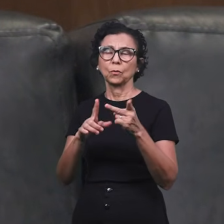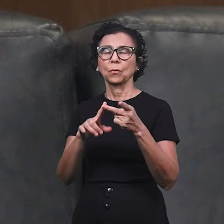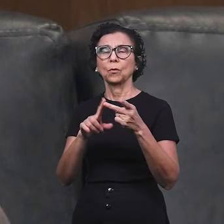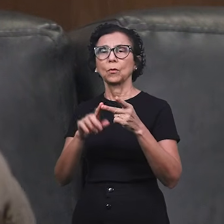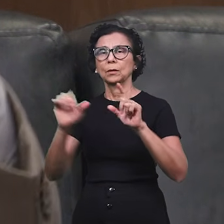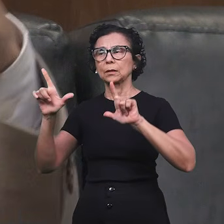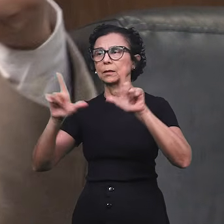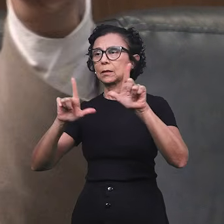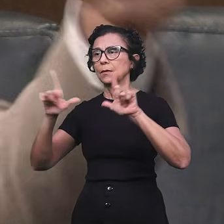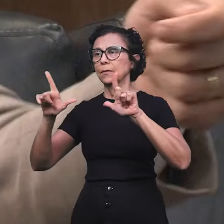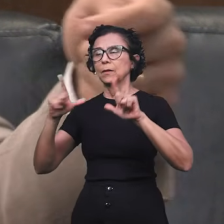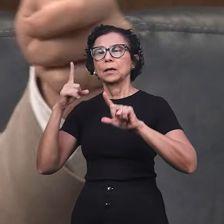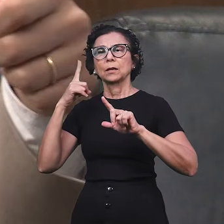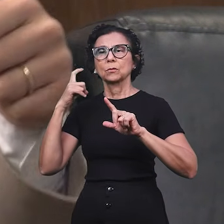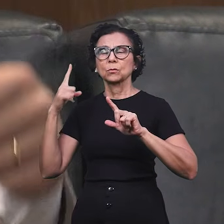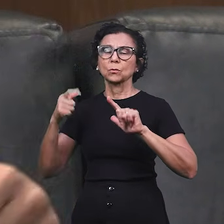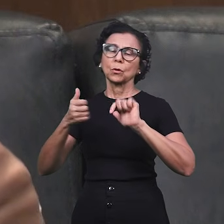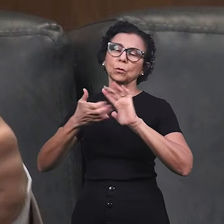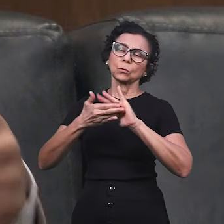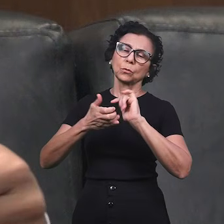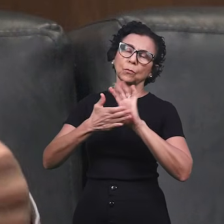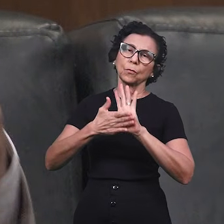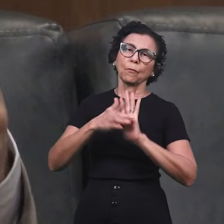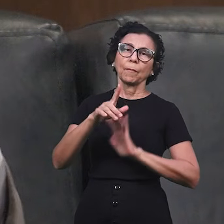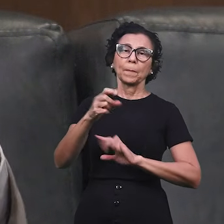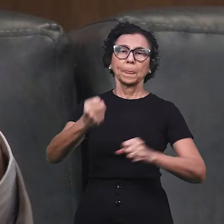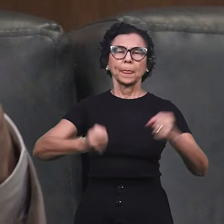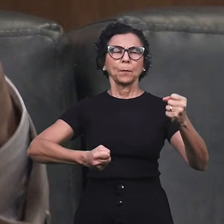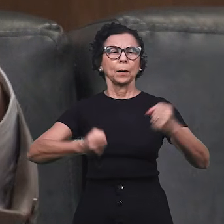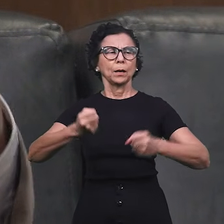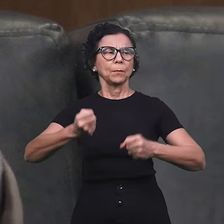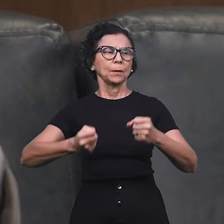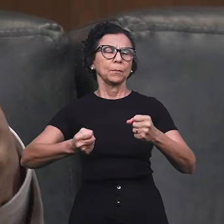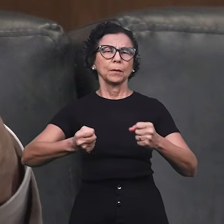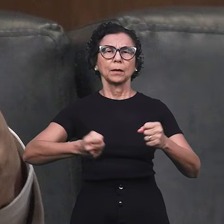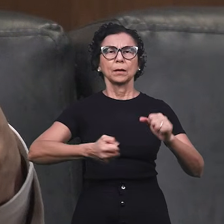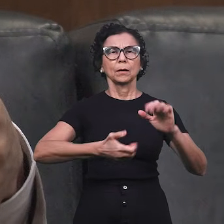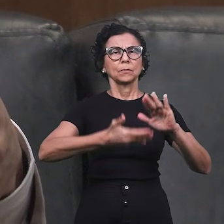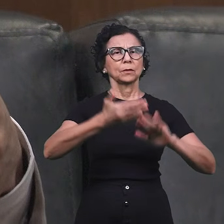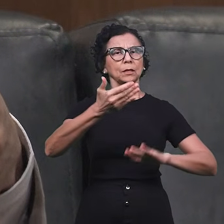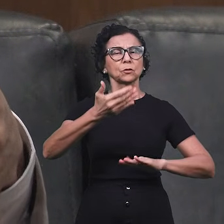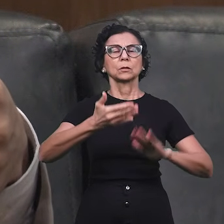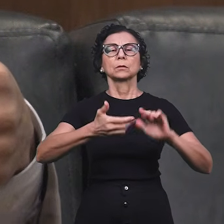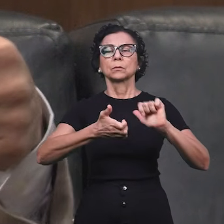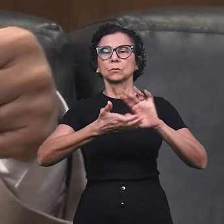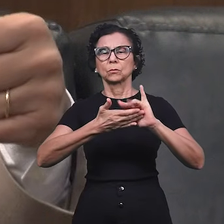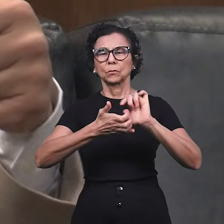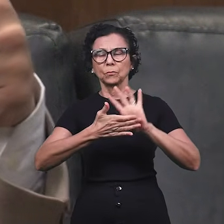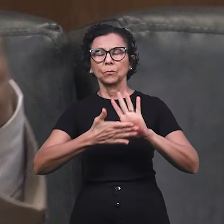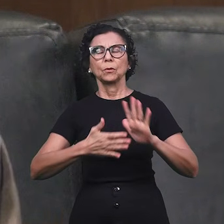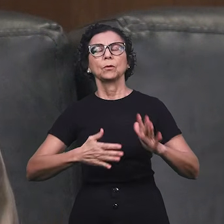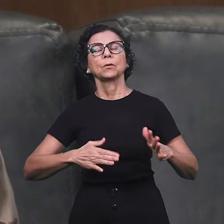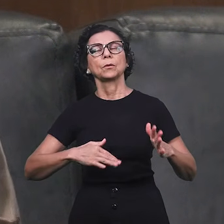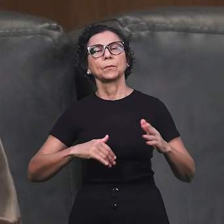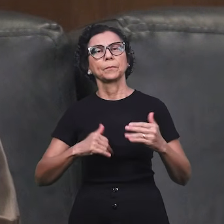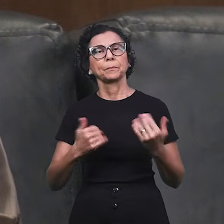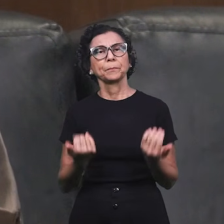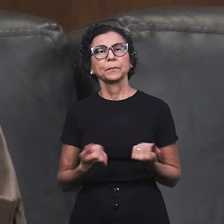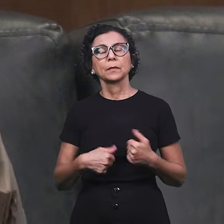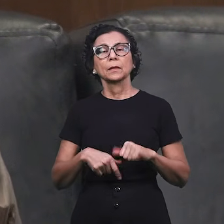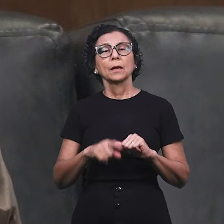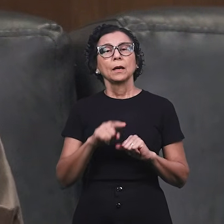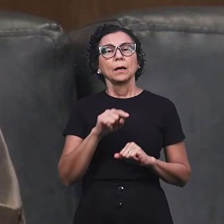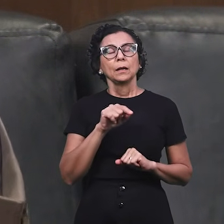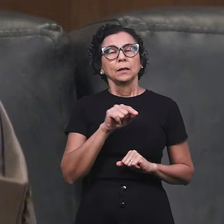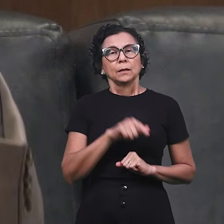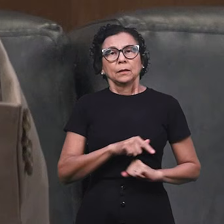na televisão, ele liga no som. Você entra num carro, está na viagem, o louvor está tocando. Muito bom. A oração, na